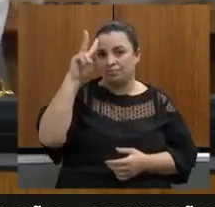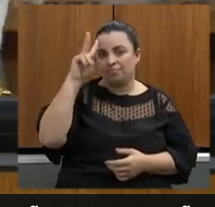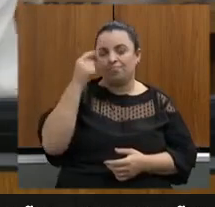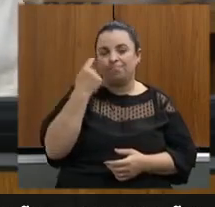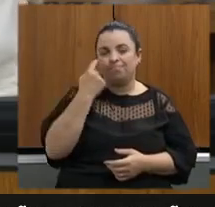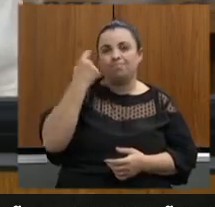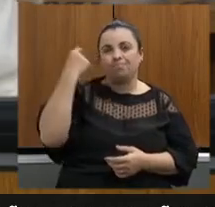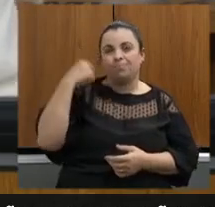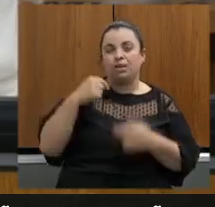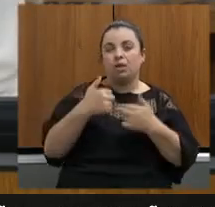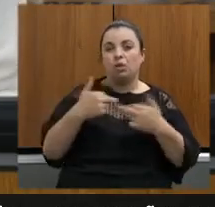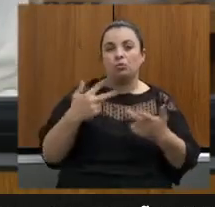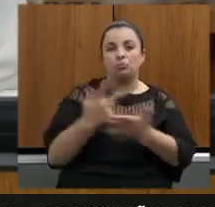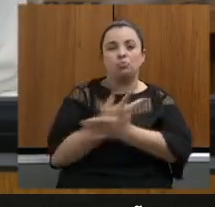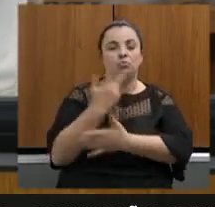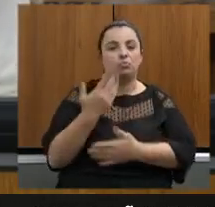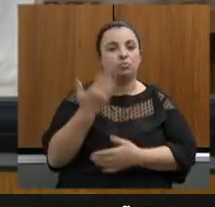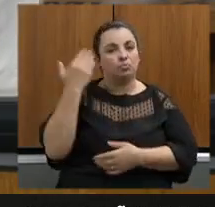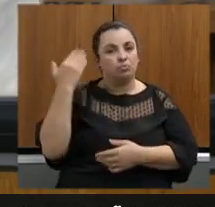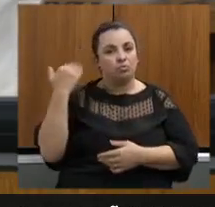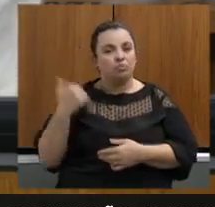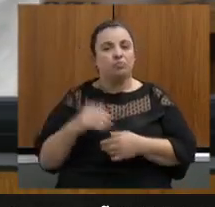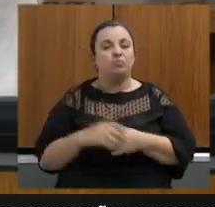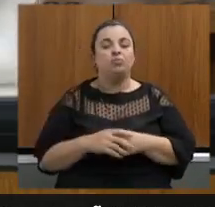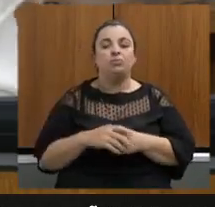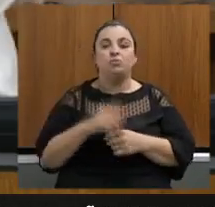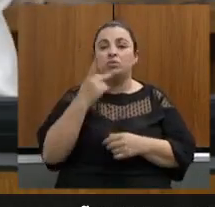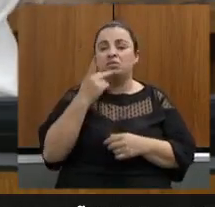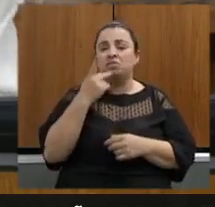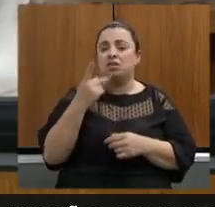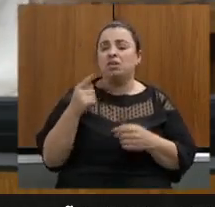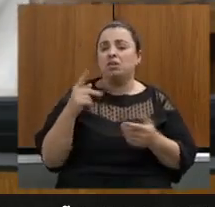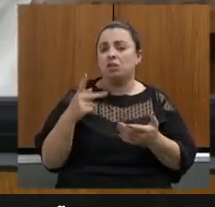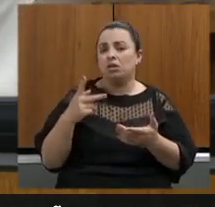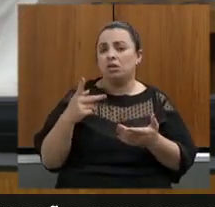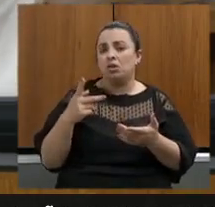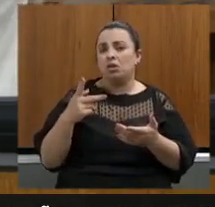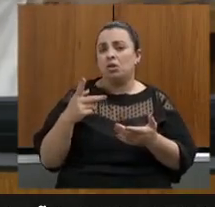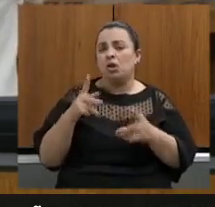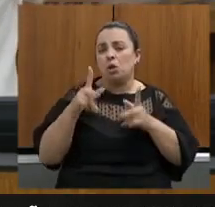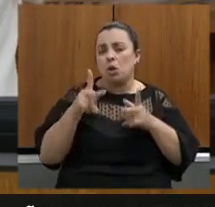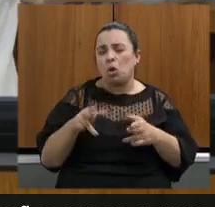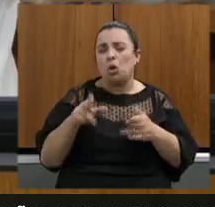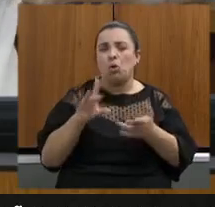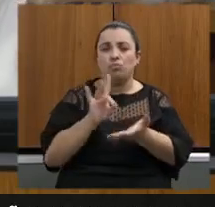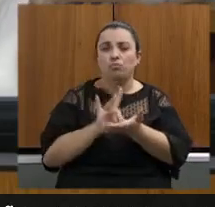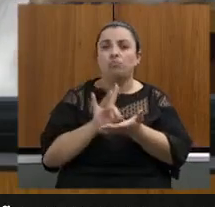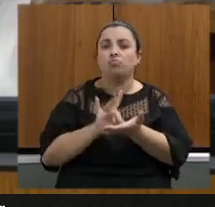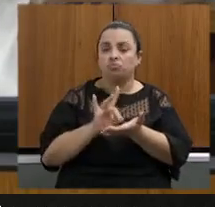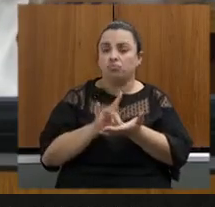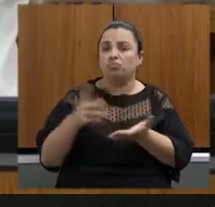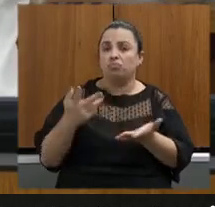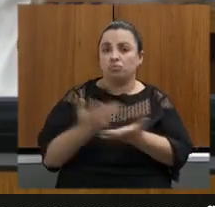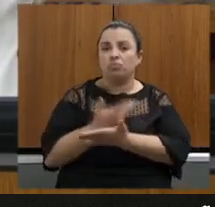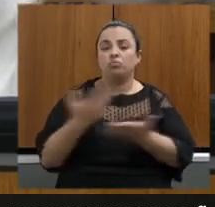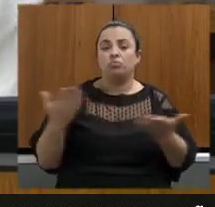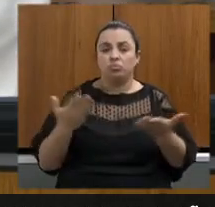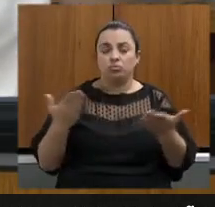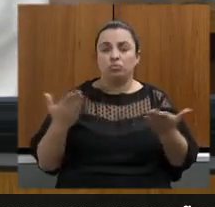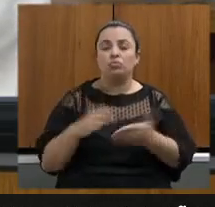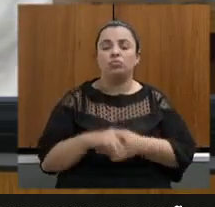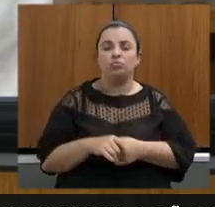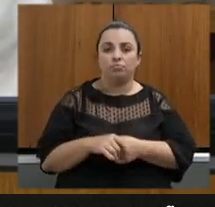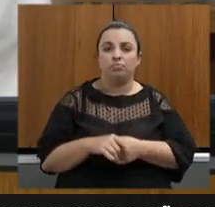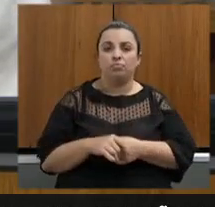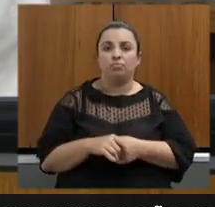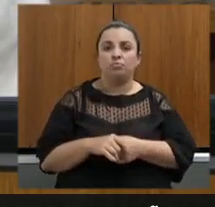retomará que alguns fatos que dizem respeito a realidade que vivemos né a gente não não tem